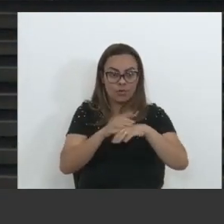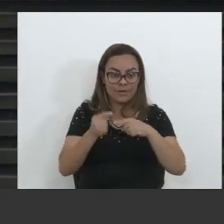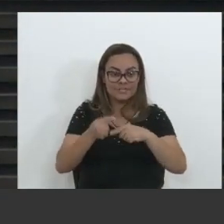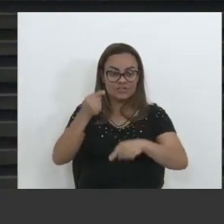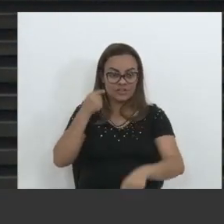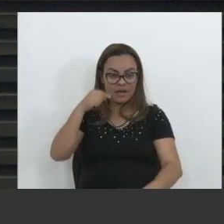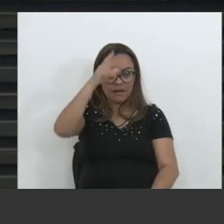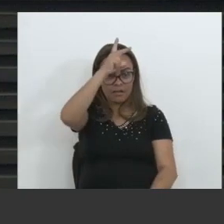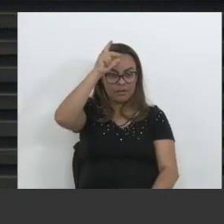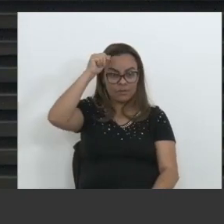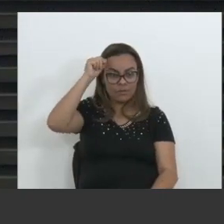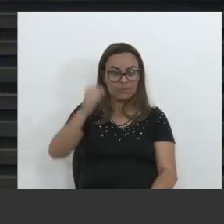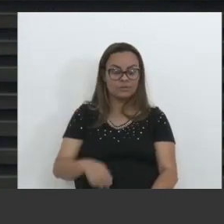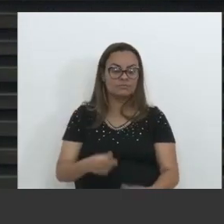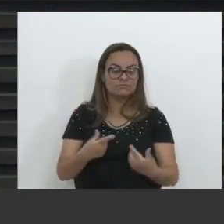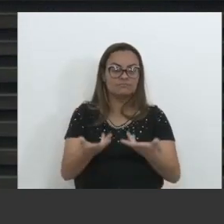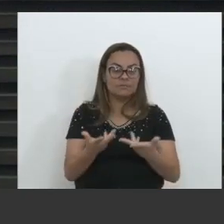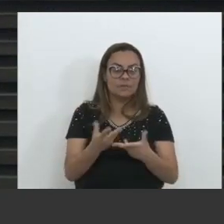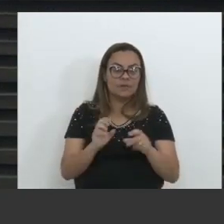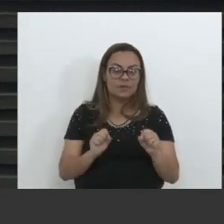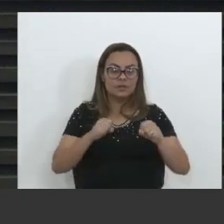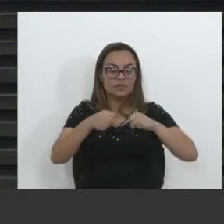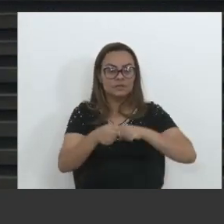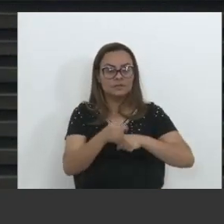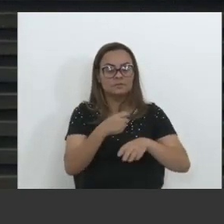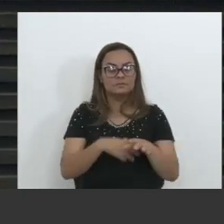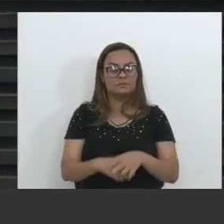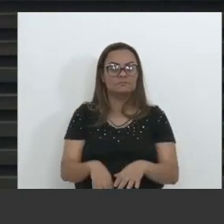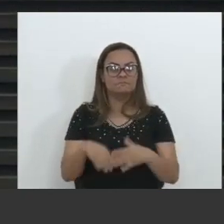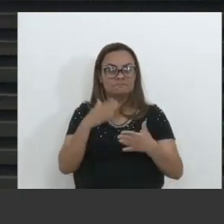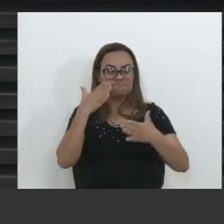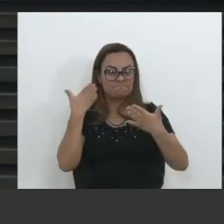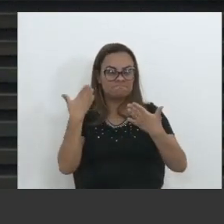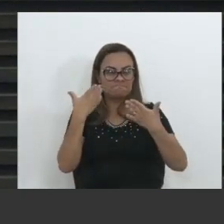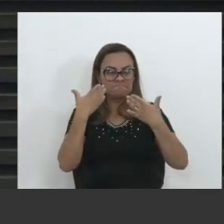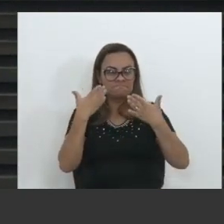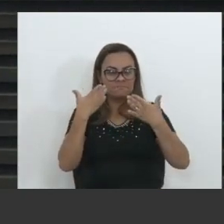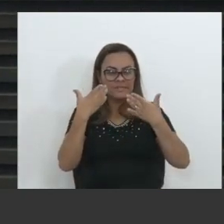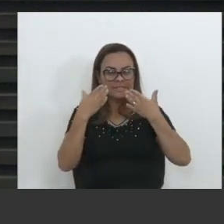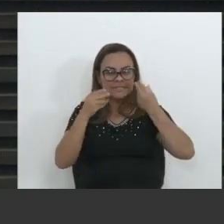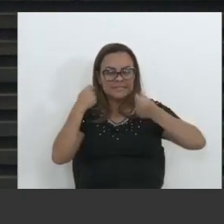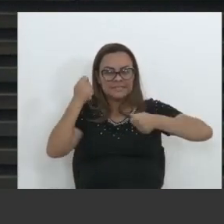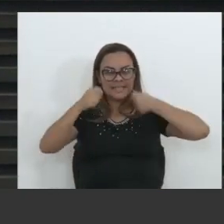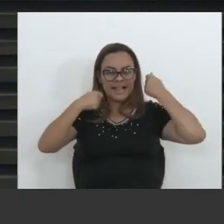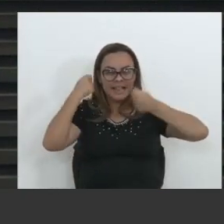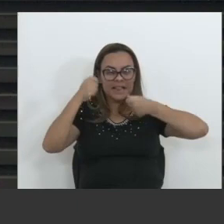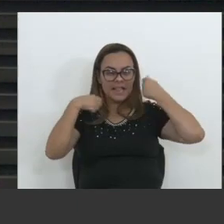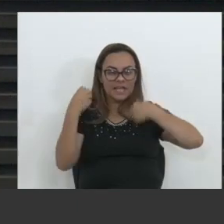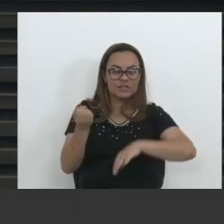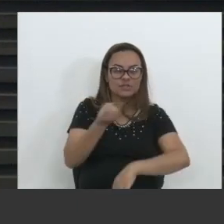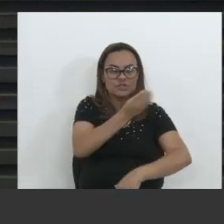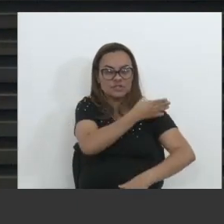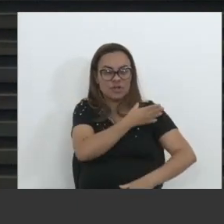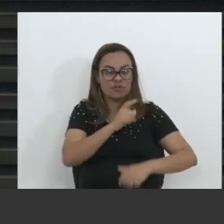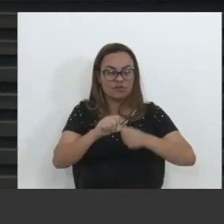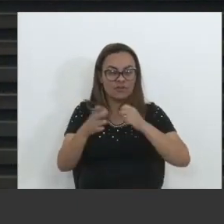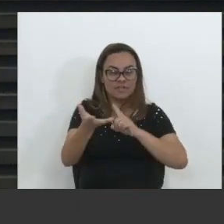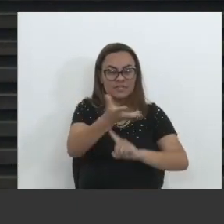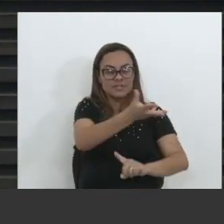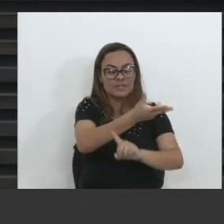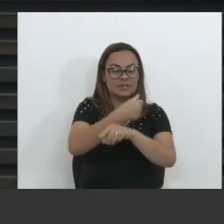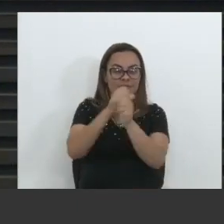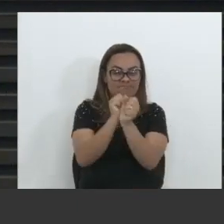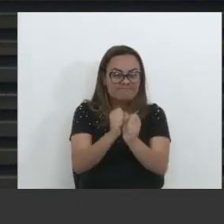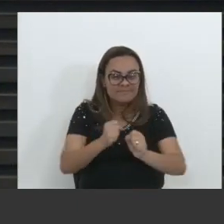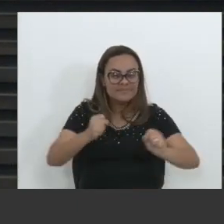a gente quer fazer a gente quer formar novos talents e a gente quer fazer com que a arte seja um